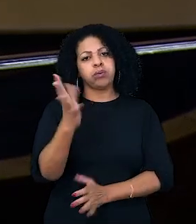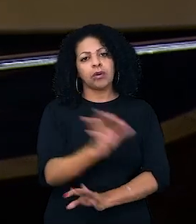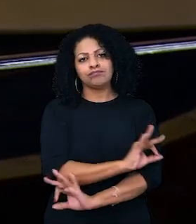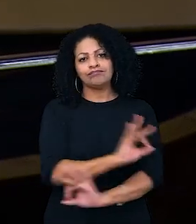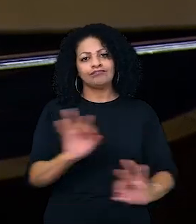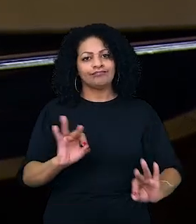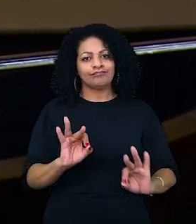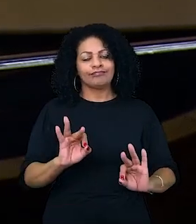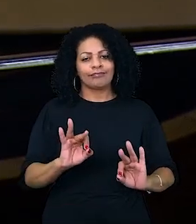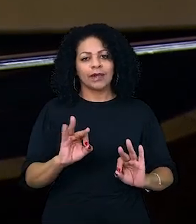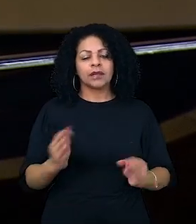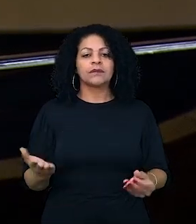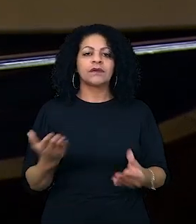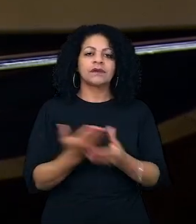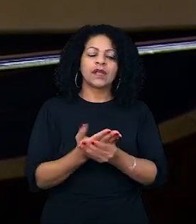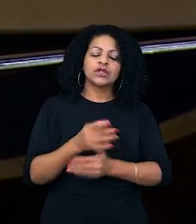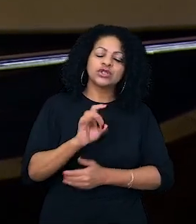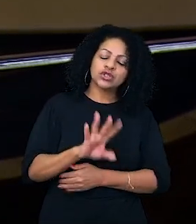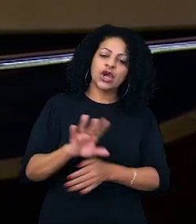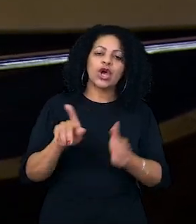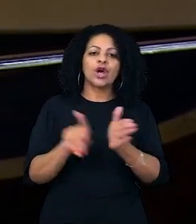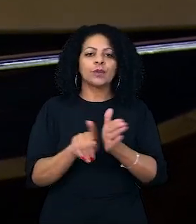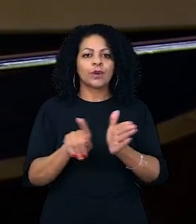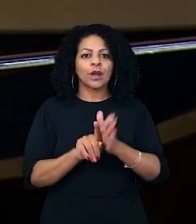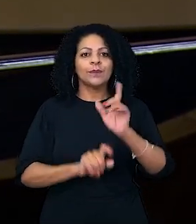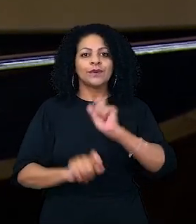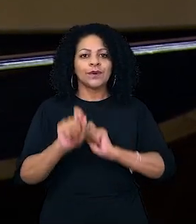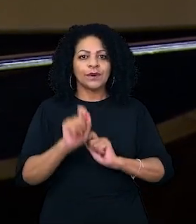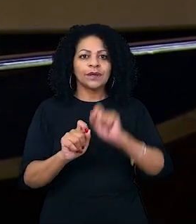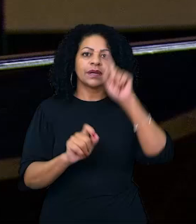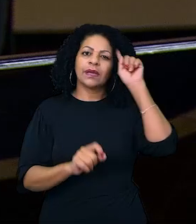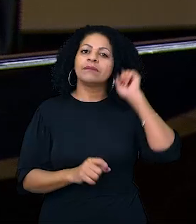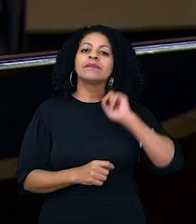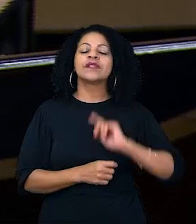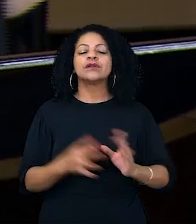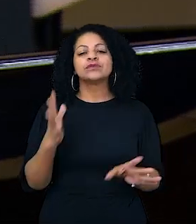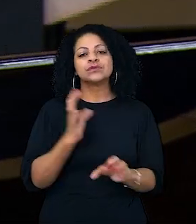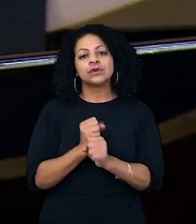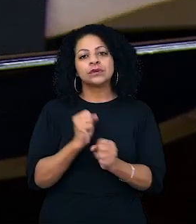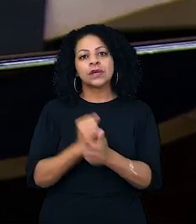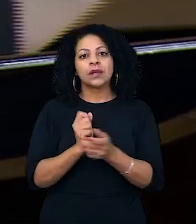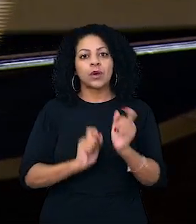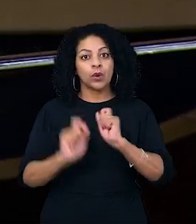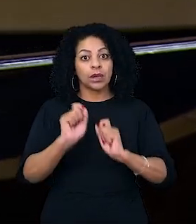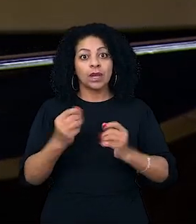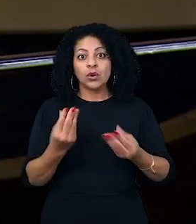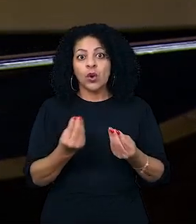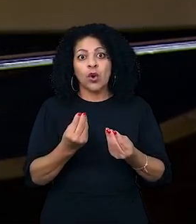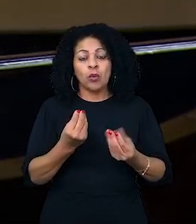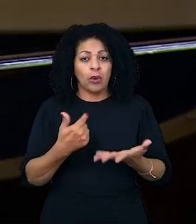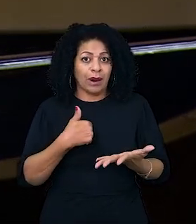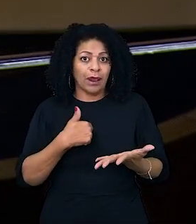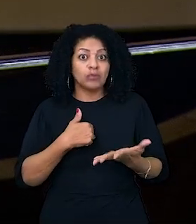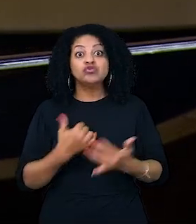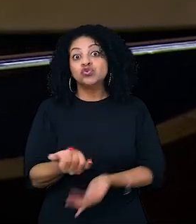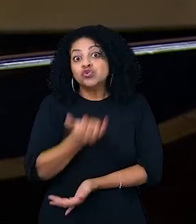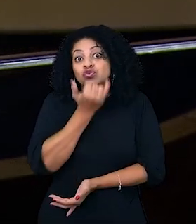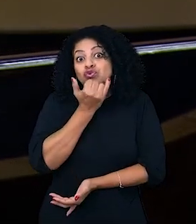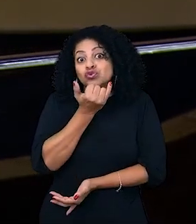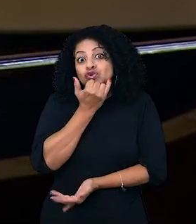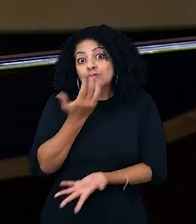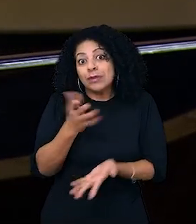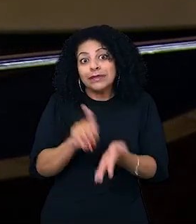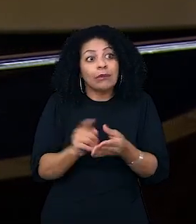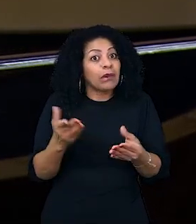aconteceu no processo a não ser a compreensão de causa madura com o total atropelamento, a meu ver, com todas as vênias